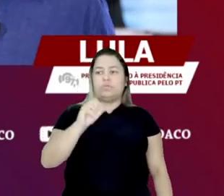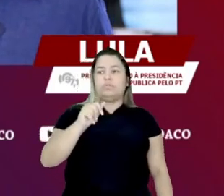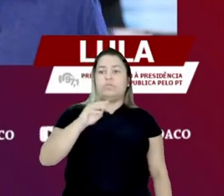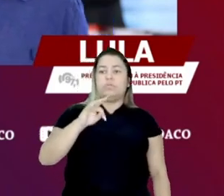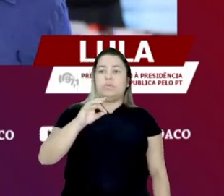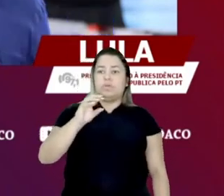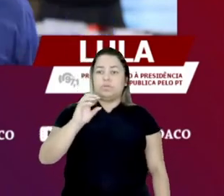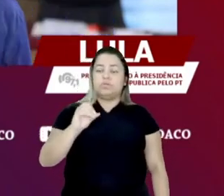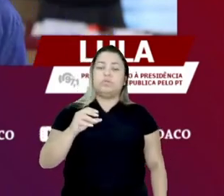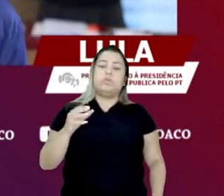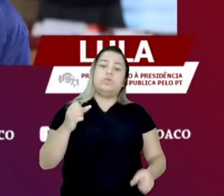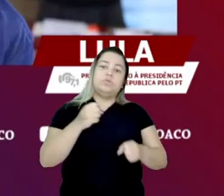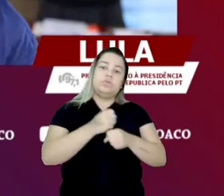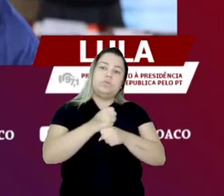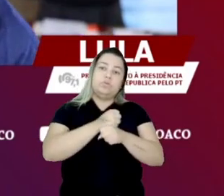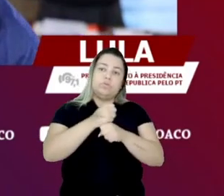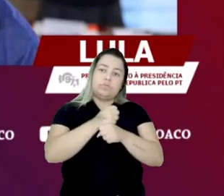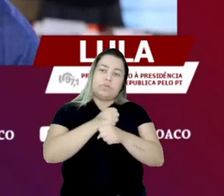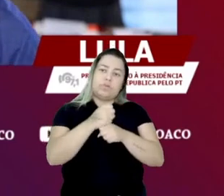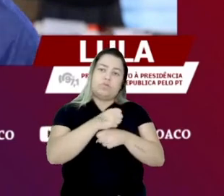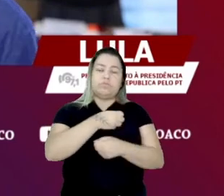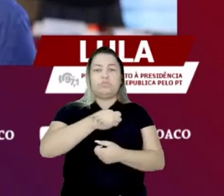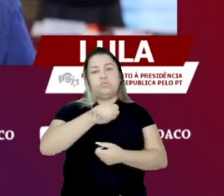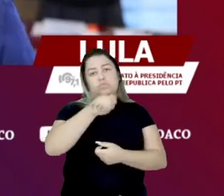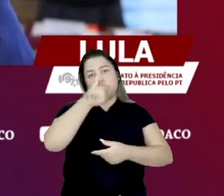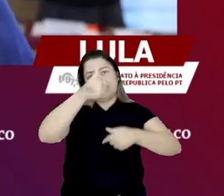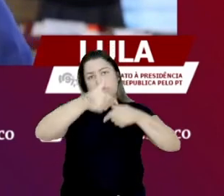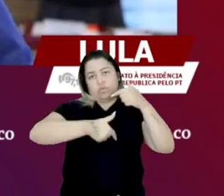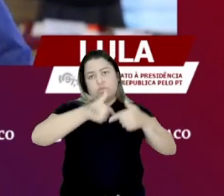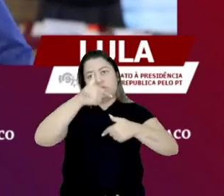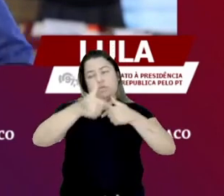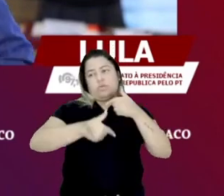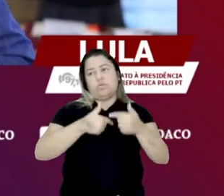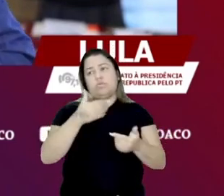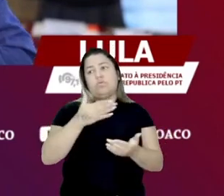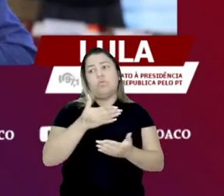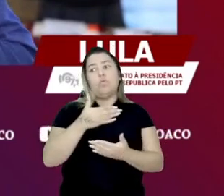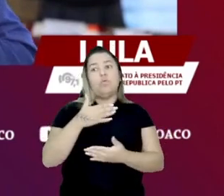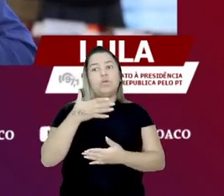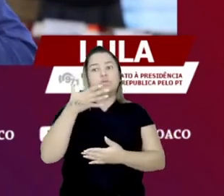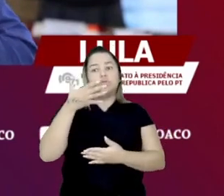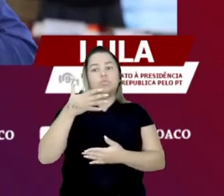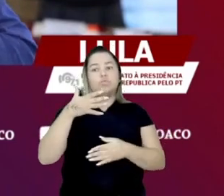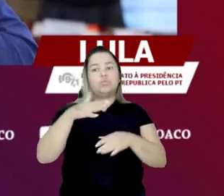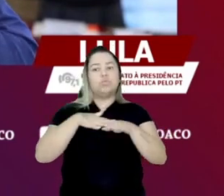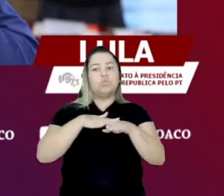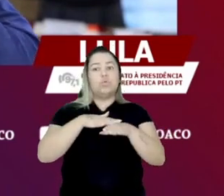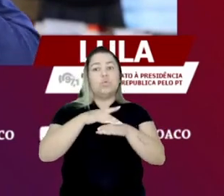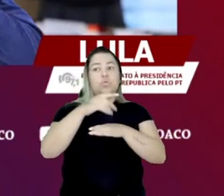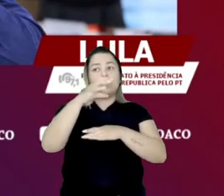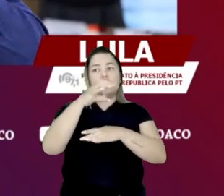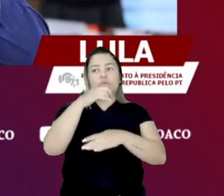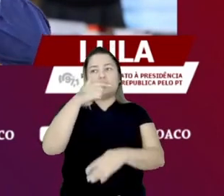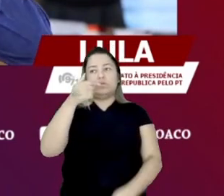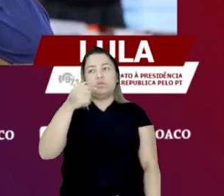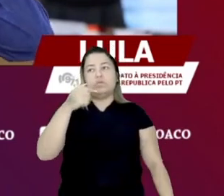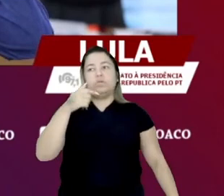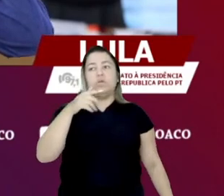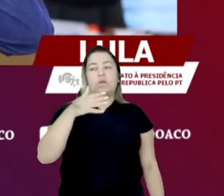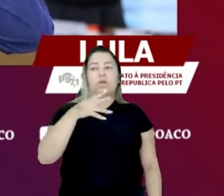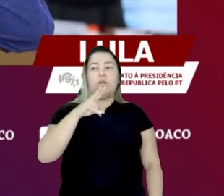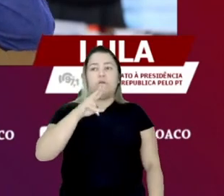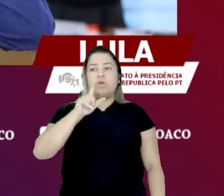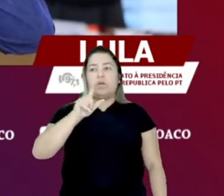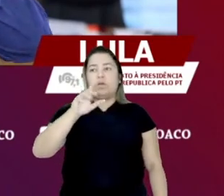da Itatiaia no Vale do Aço, ao vivo, também nas plataformas digitais. Pergunta agora do nosso coordenador de